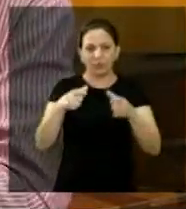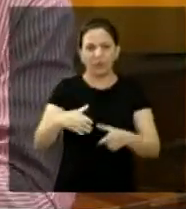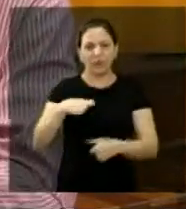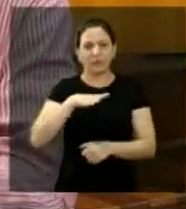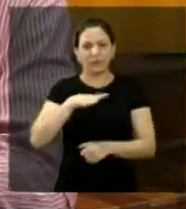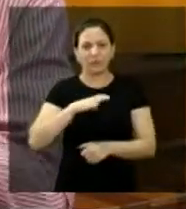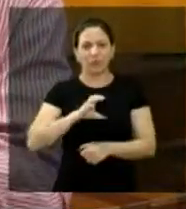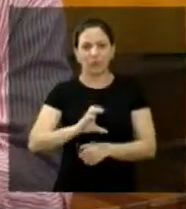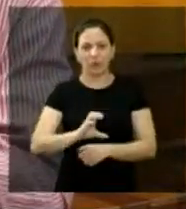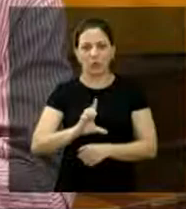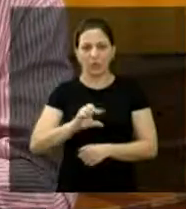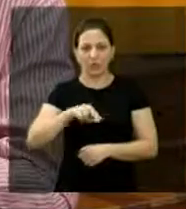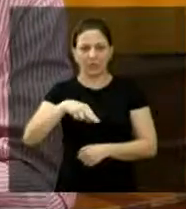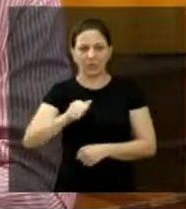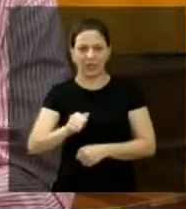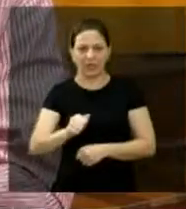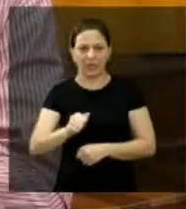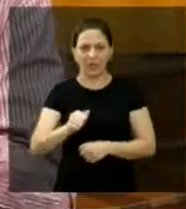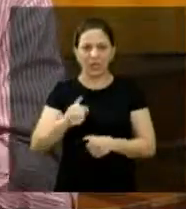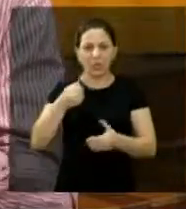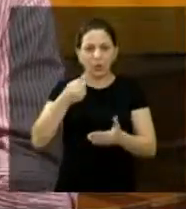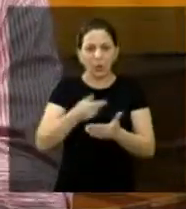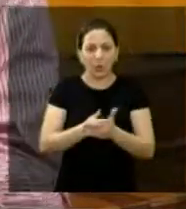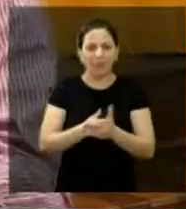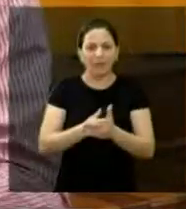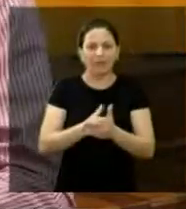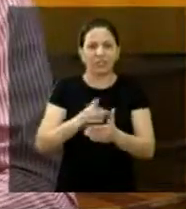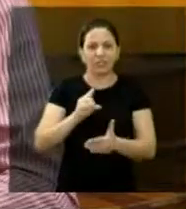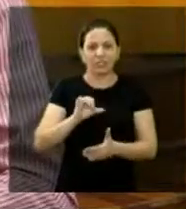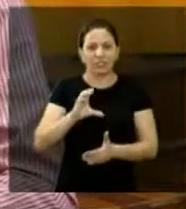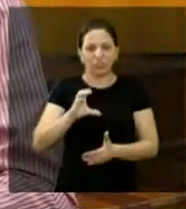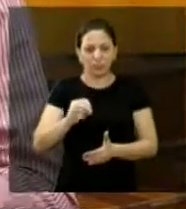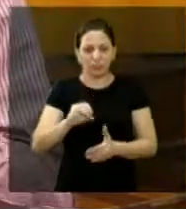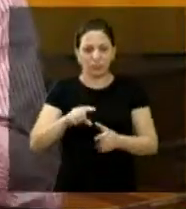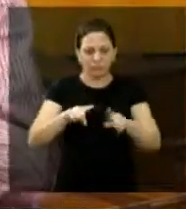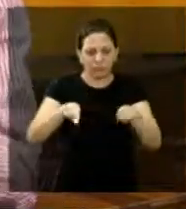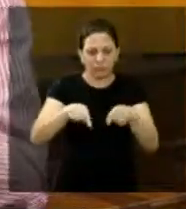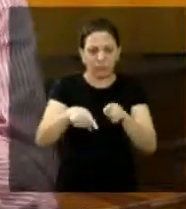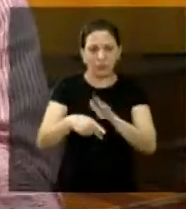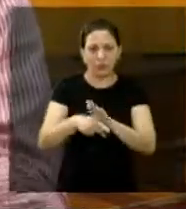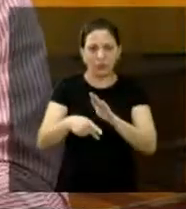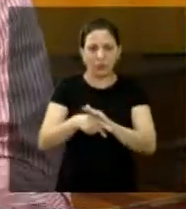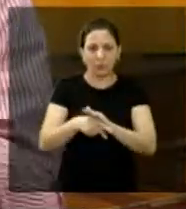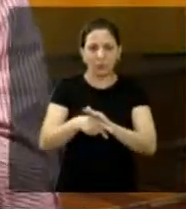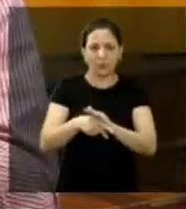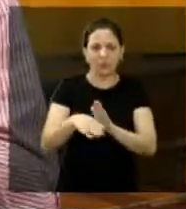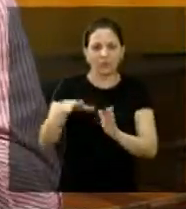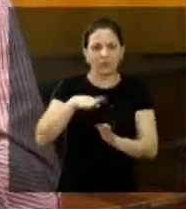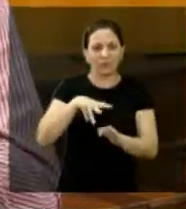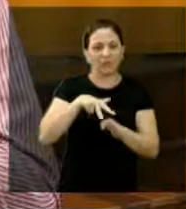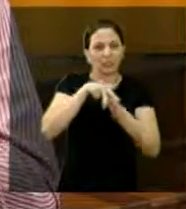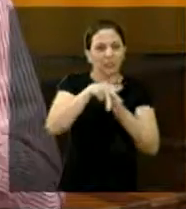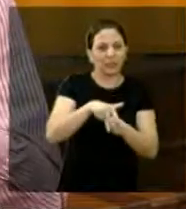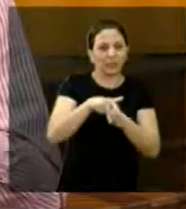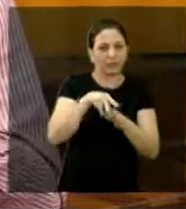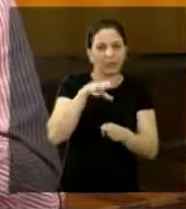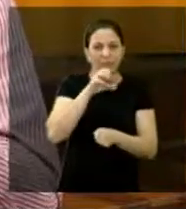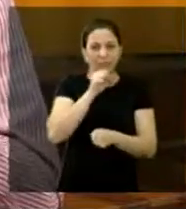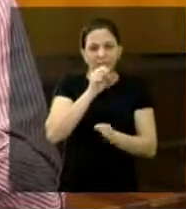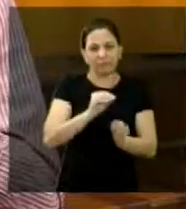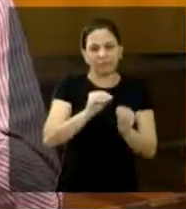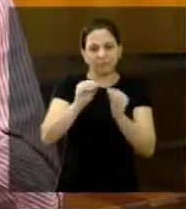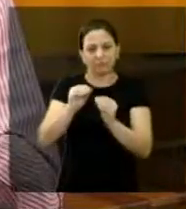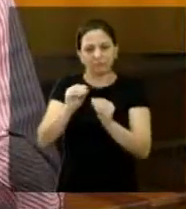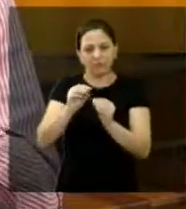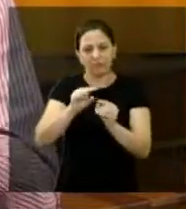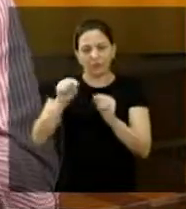de discos, eu comprava os discos para o alto-falante lá em Barretos. E aí, no sábado seguinte, eu fui a Barretos, comprei os discos na